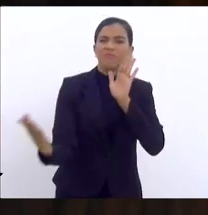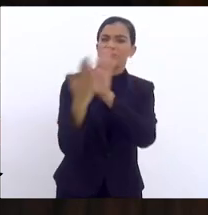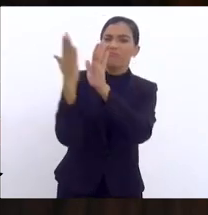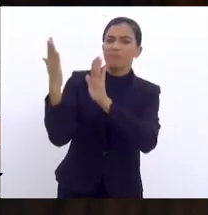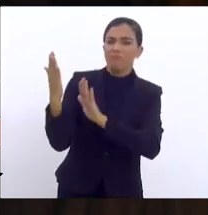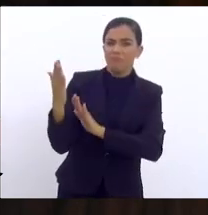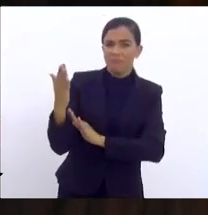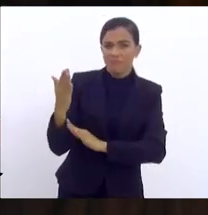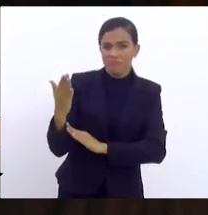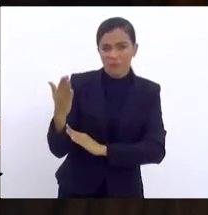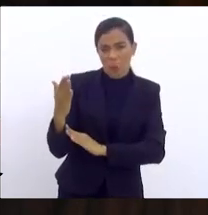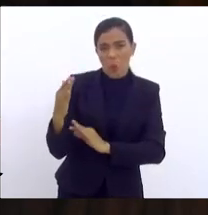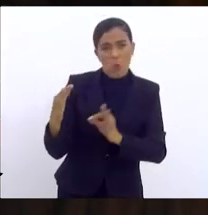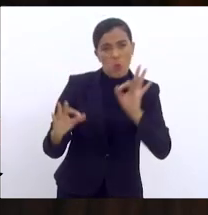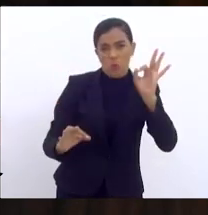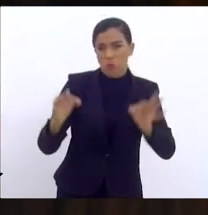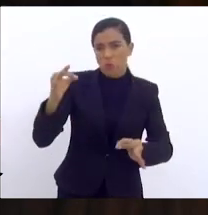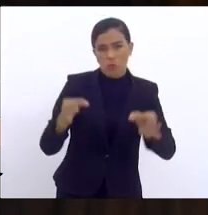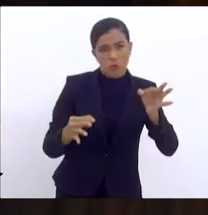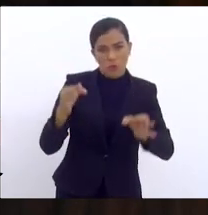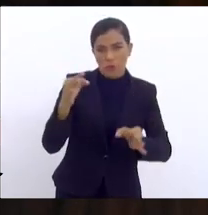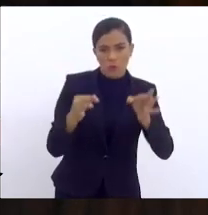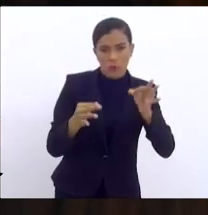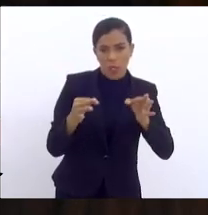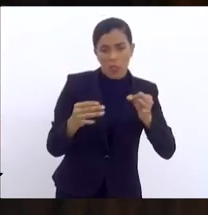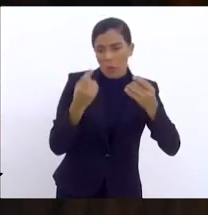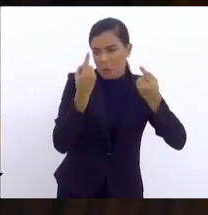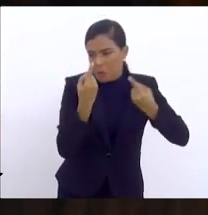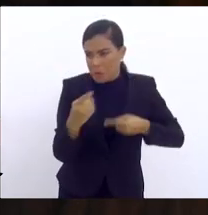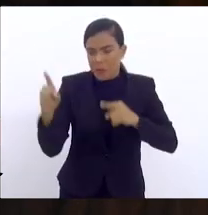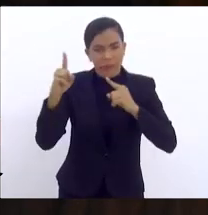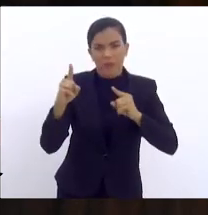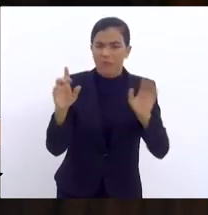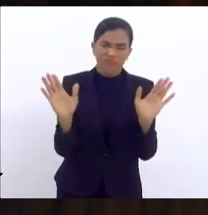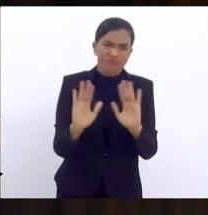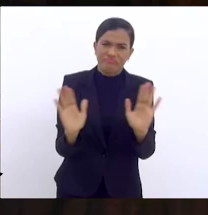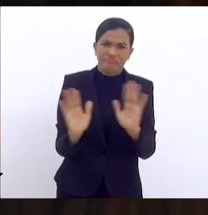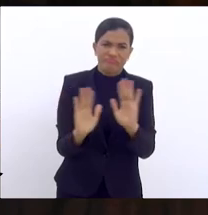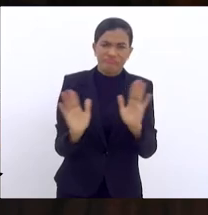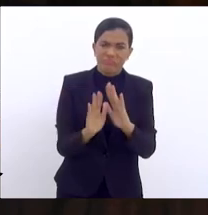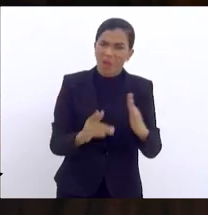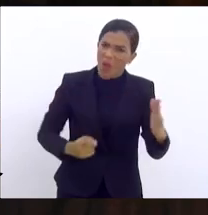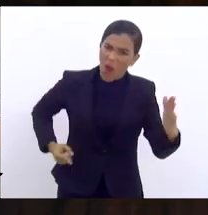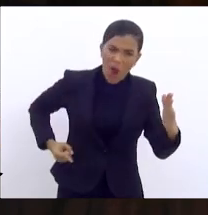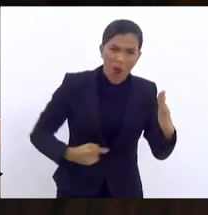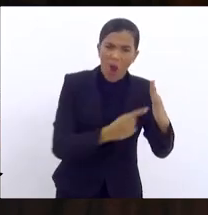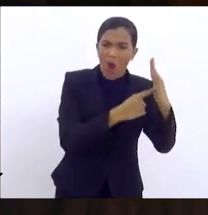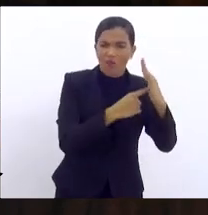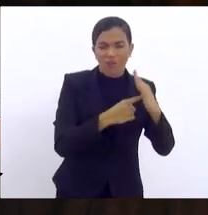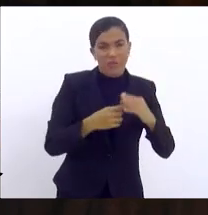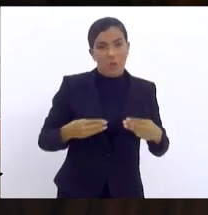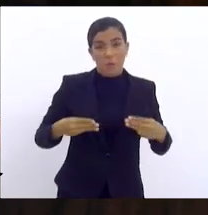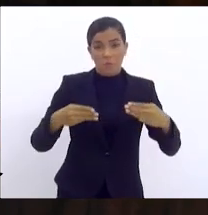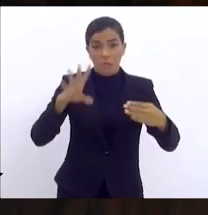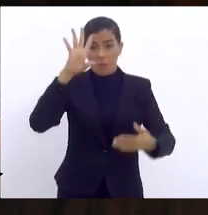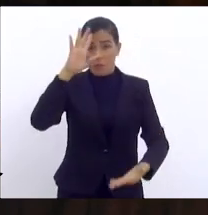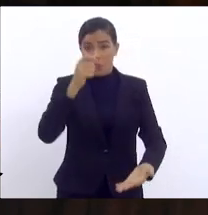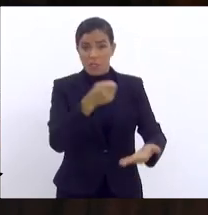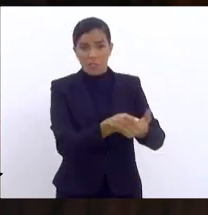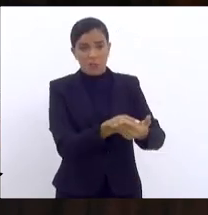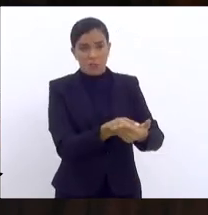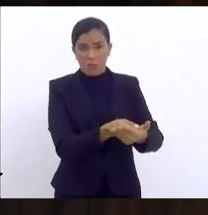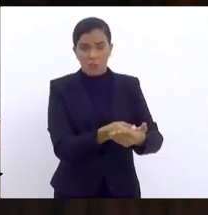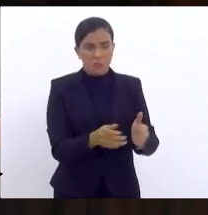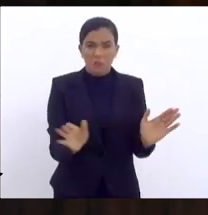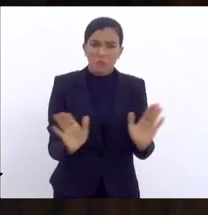o judiciário né Essa corte superior Ninguém está querendo ofender o ministro que deu a sua decisão